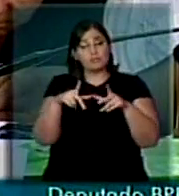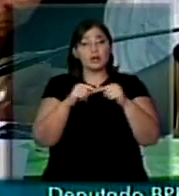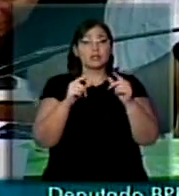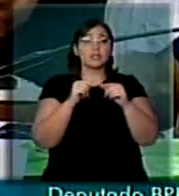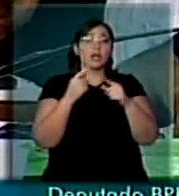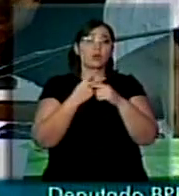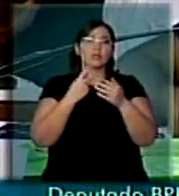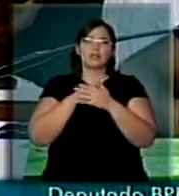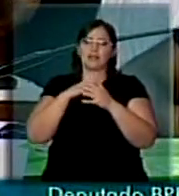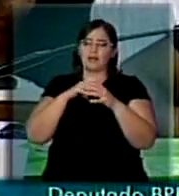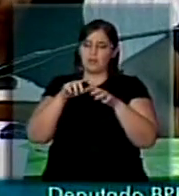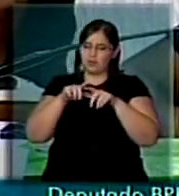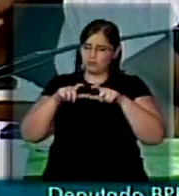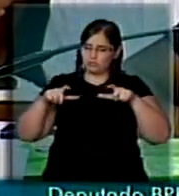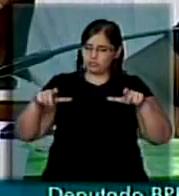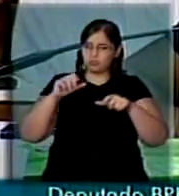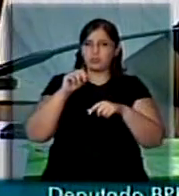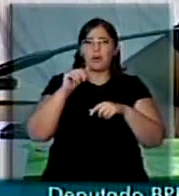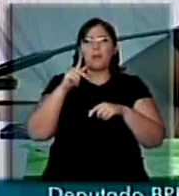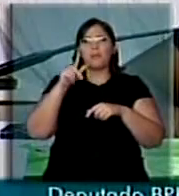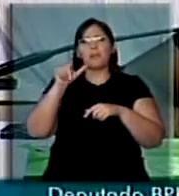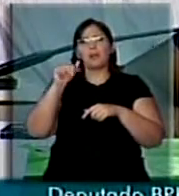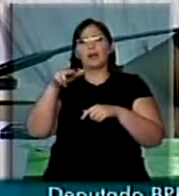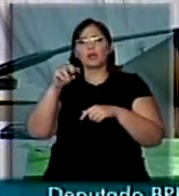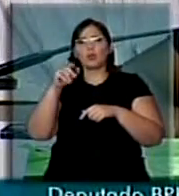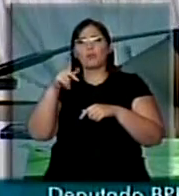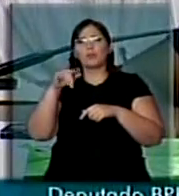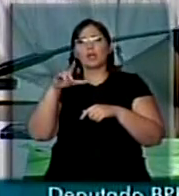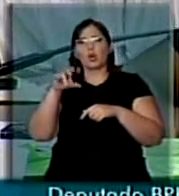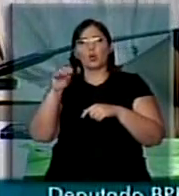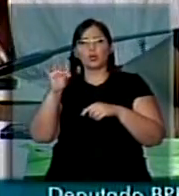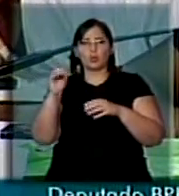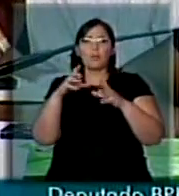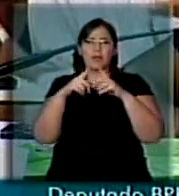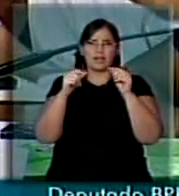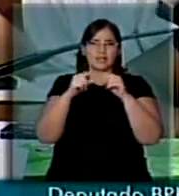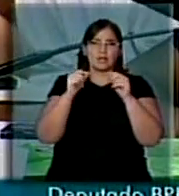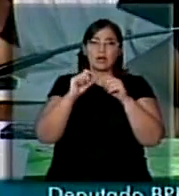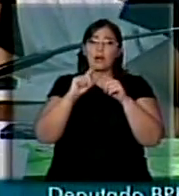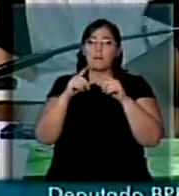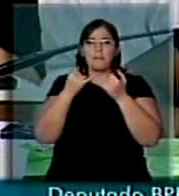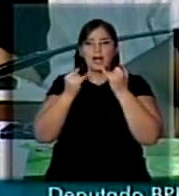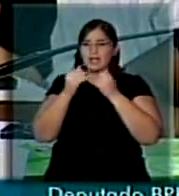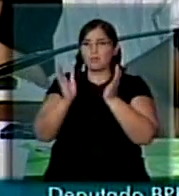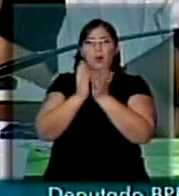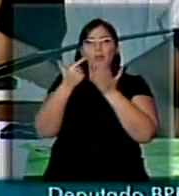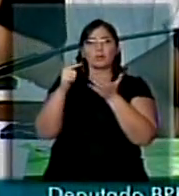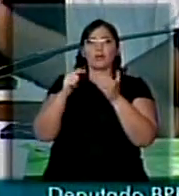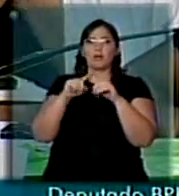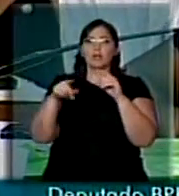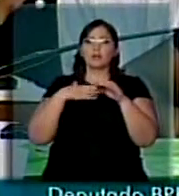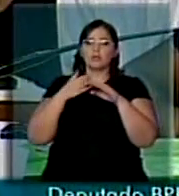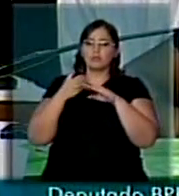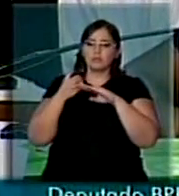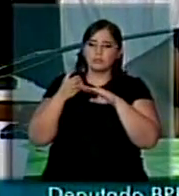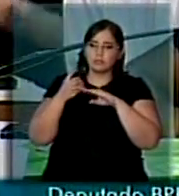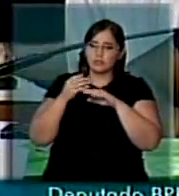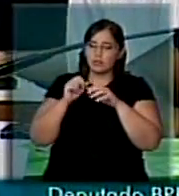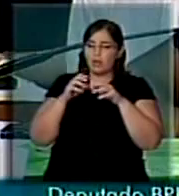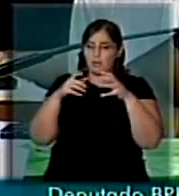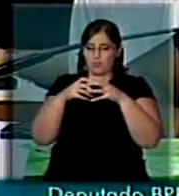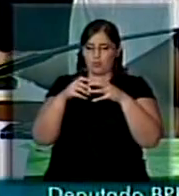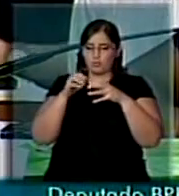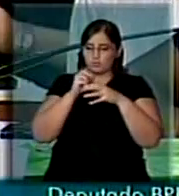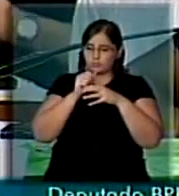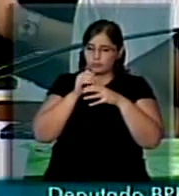esse maravilhoso plano piloto, onde parece que não existe miséria, mas basta se andar alguns quilômetros adentro que a gente vai conhecer a